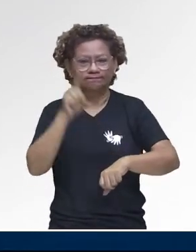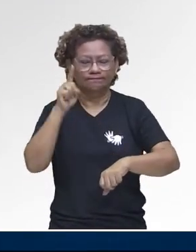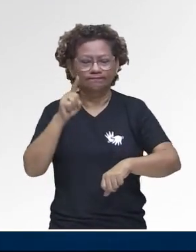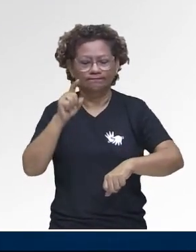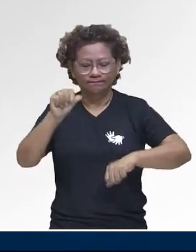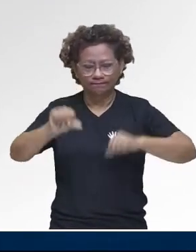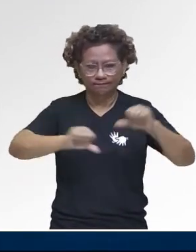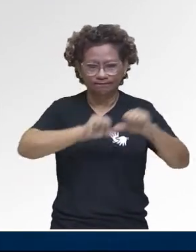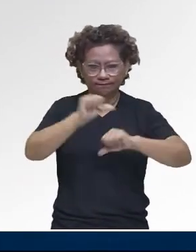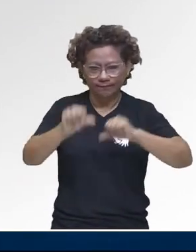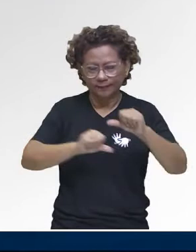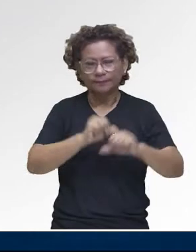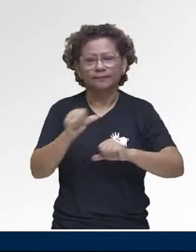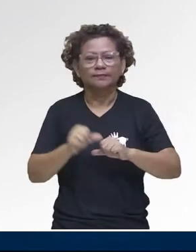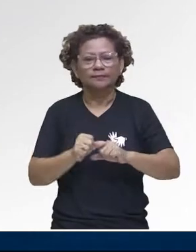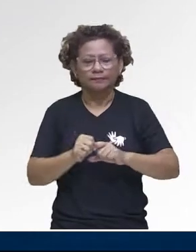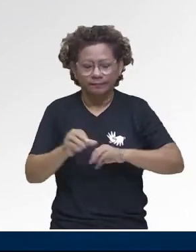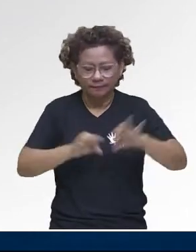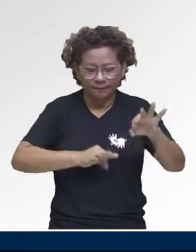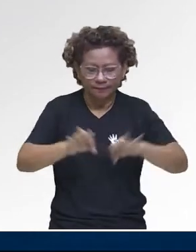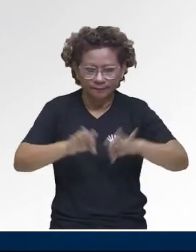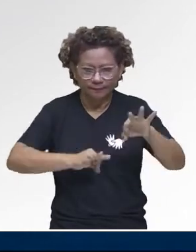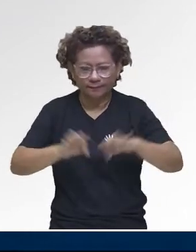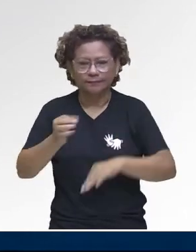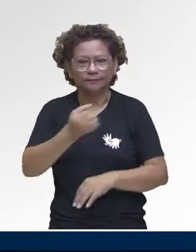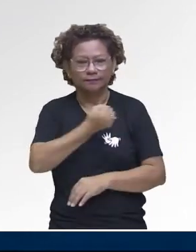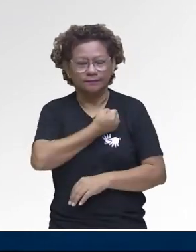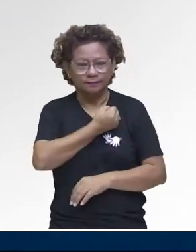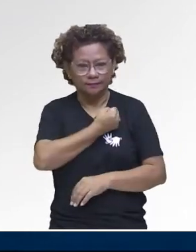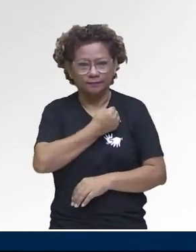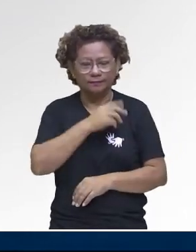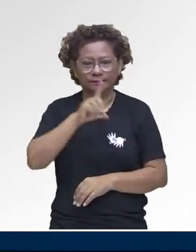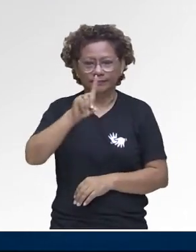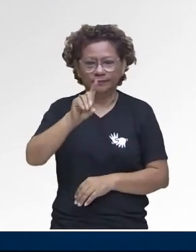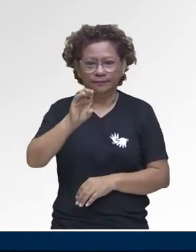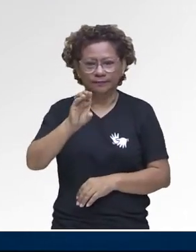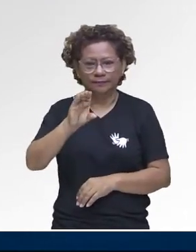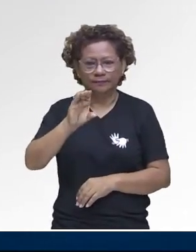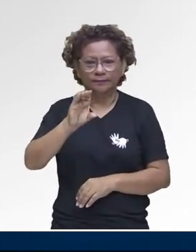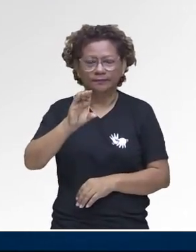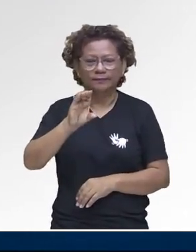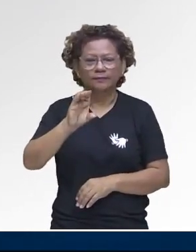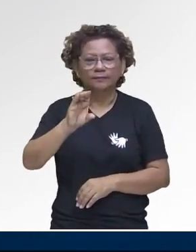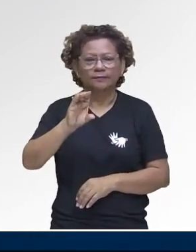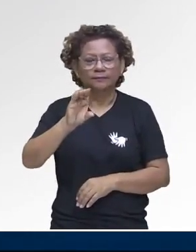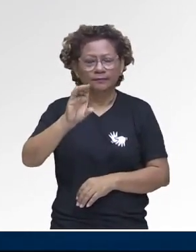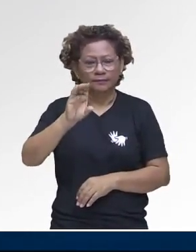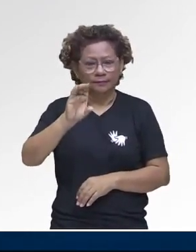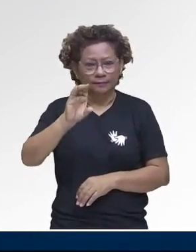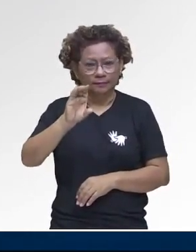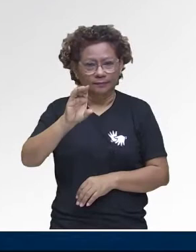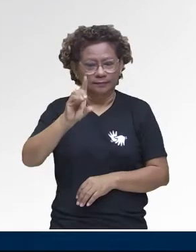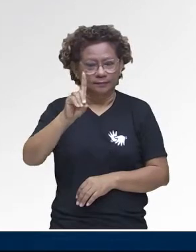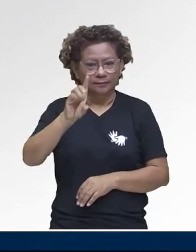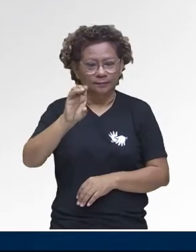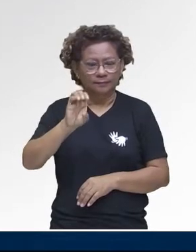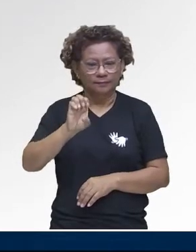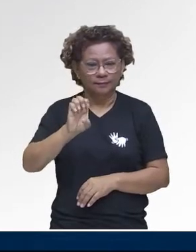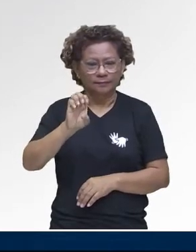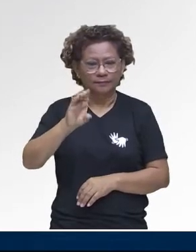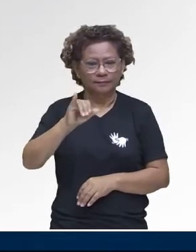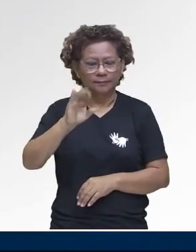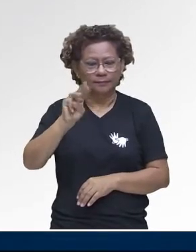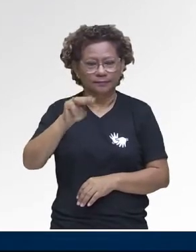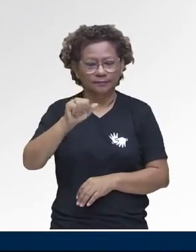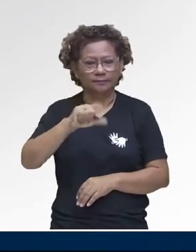se entender a elaboração dos números na forma decimal, fica fácil confeccionar a sua forma em forma fracionária ou na forma também